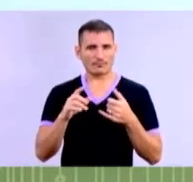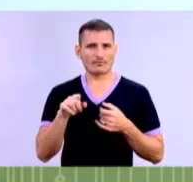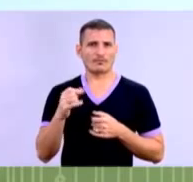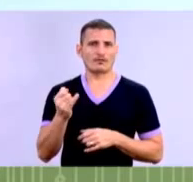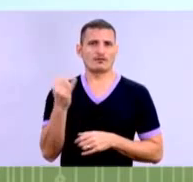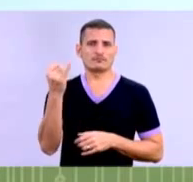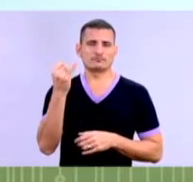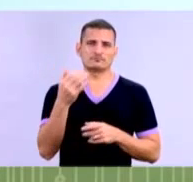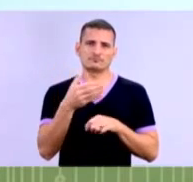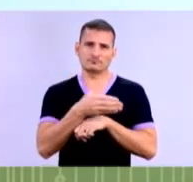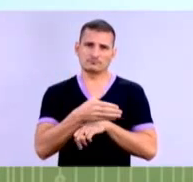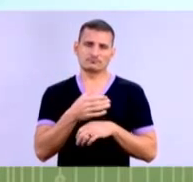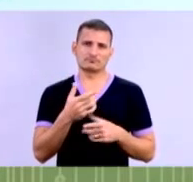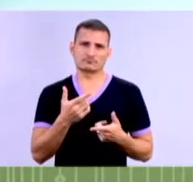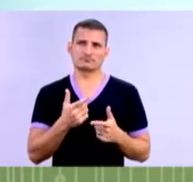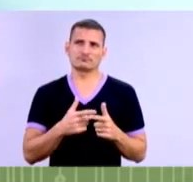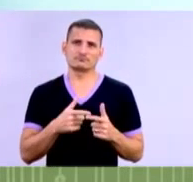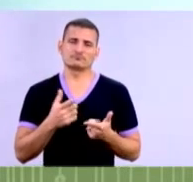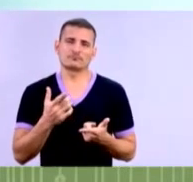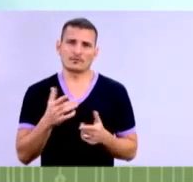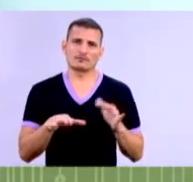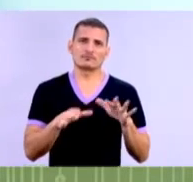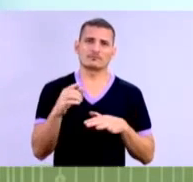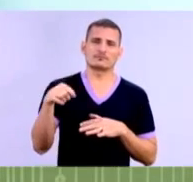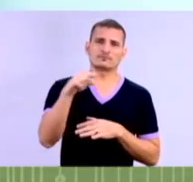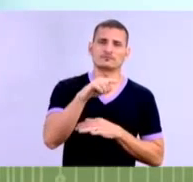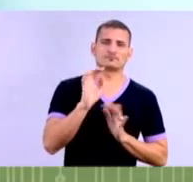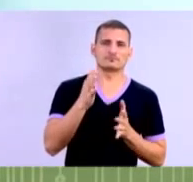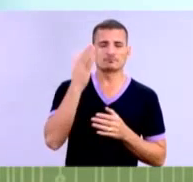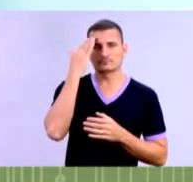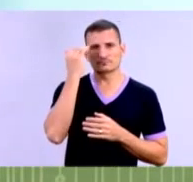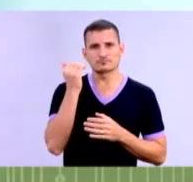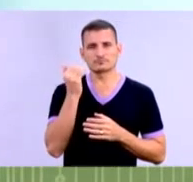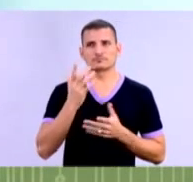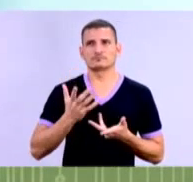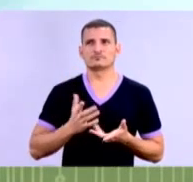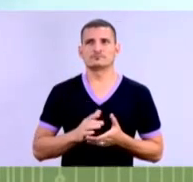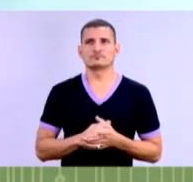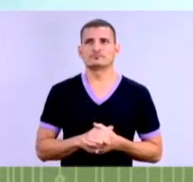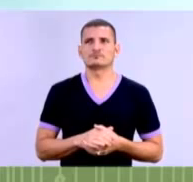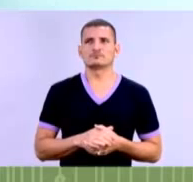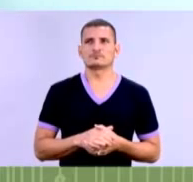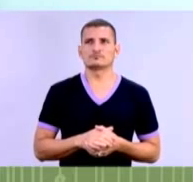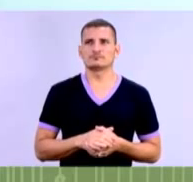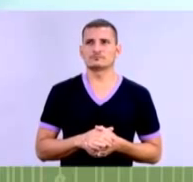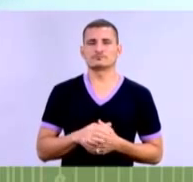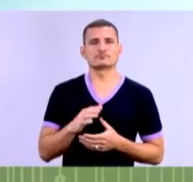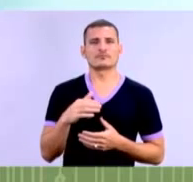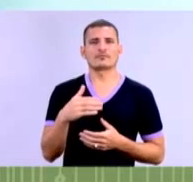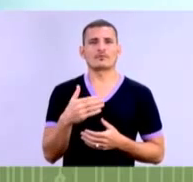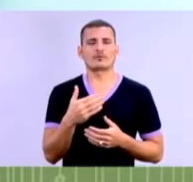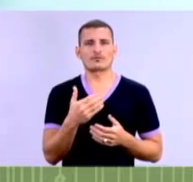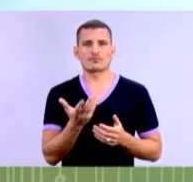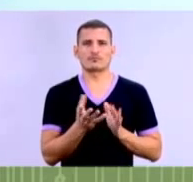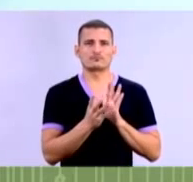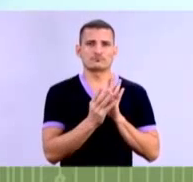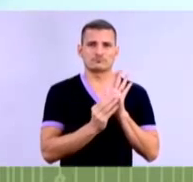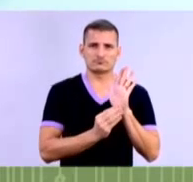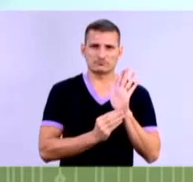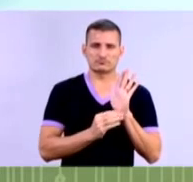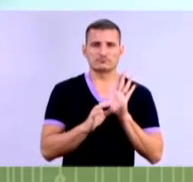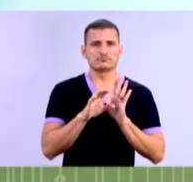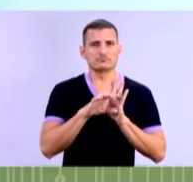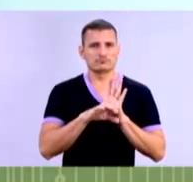gente alinha um pouquinho. Às vezes vocês já sabem o que é qual é o conteúdo ou qual é o conceito,